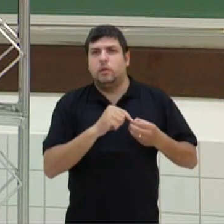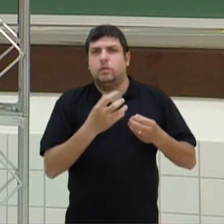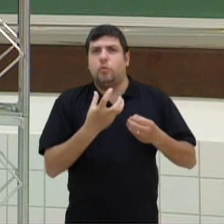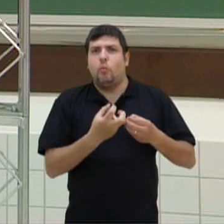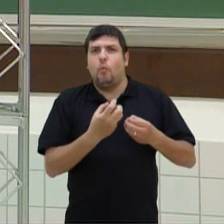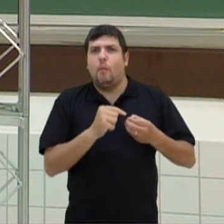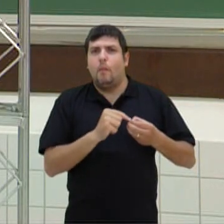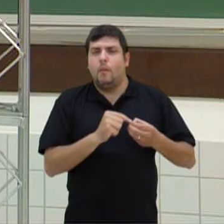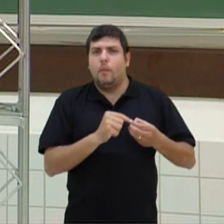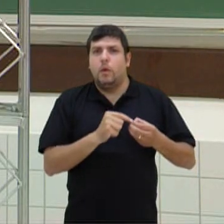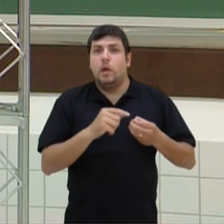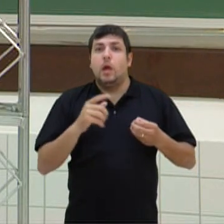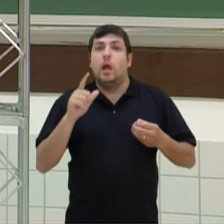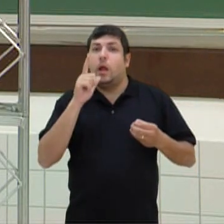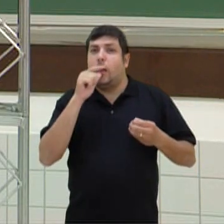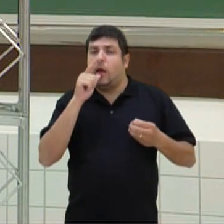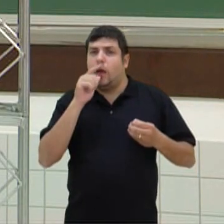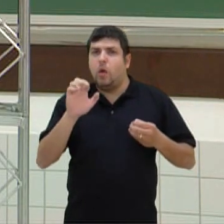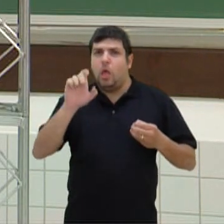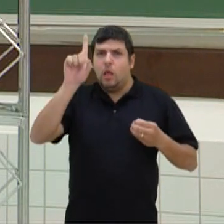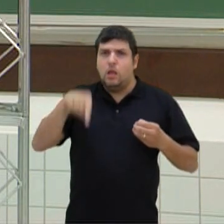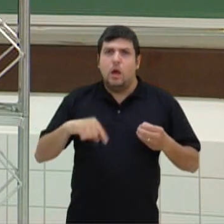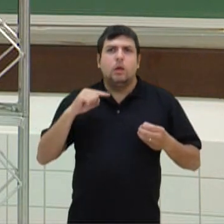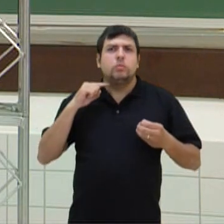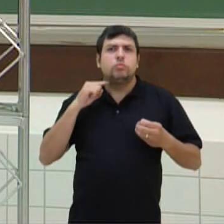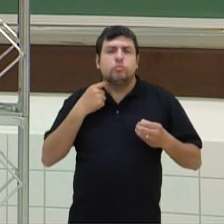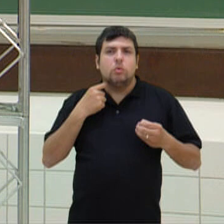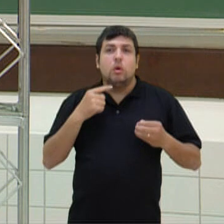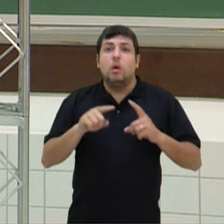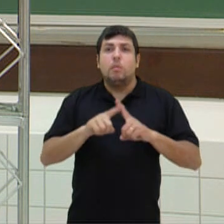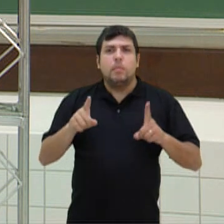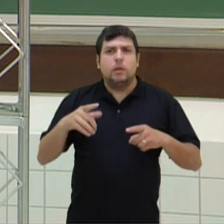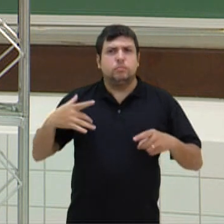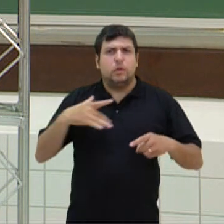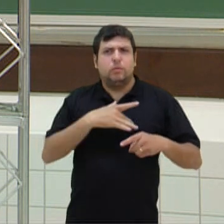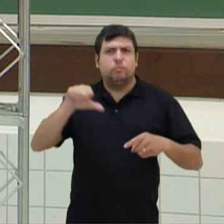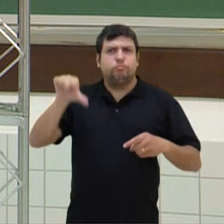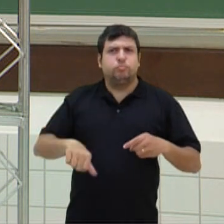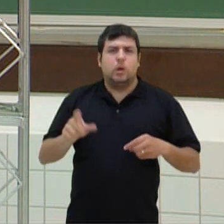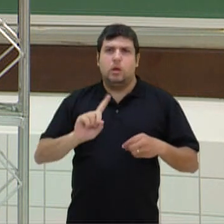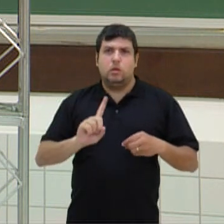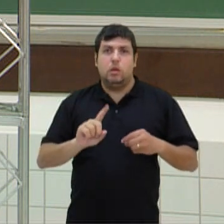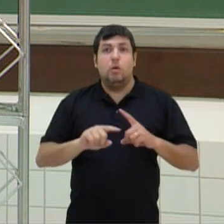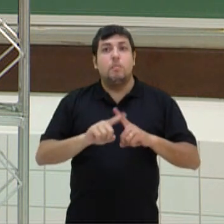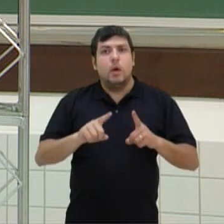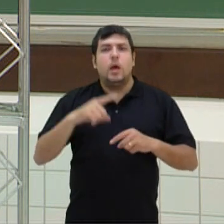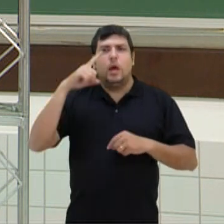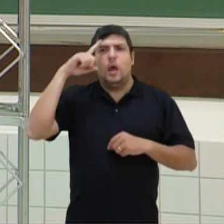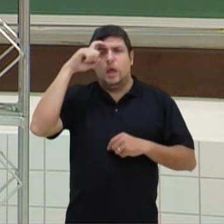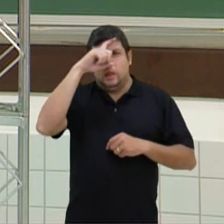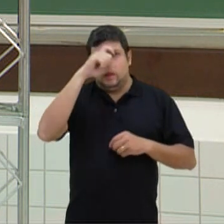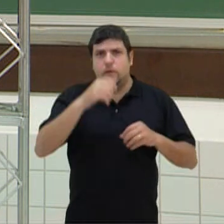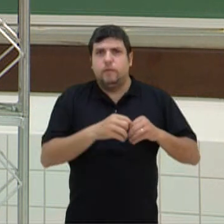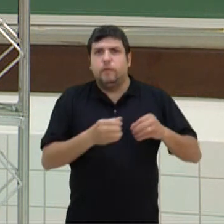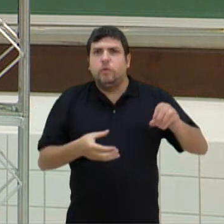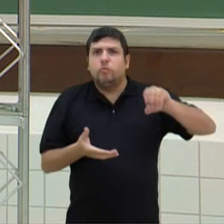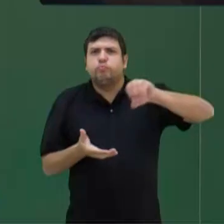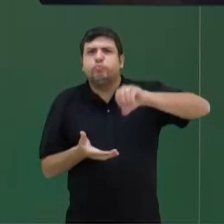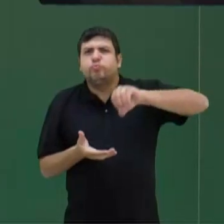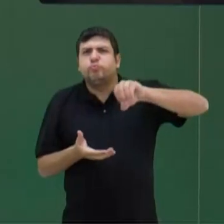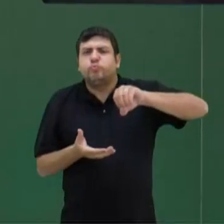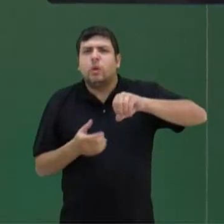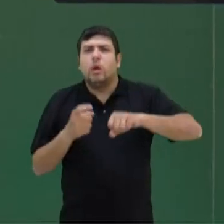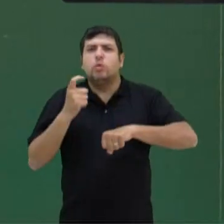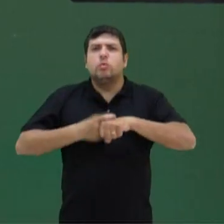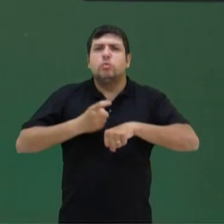ela se mostra como uma impureza. Não faz nenhum mal para a saúde, só fica mais difícil para você tirar o sal de dentro do saleiro. Tá? Esse é um